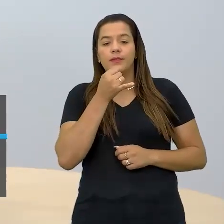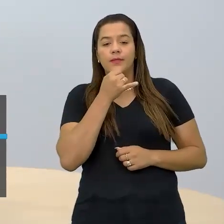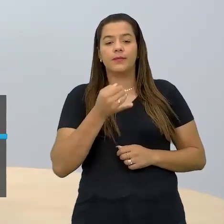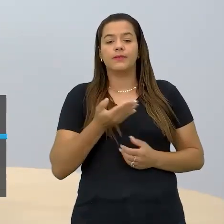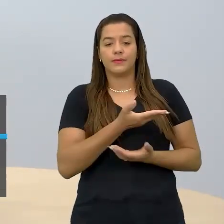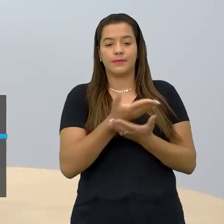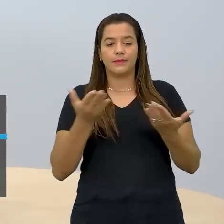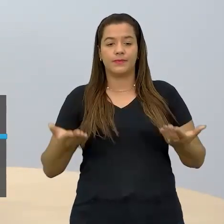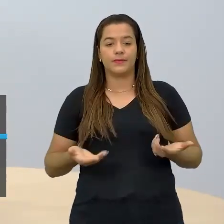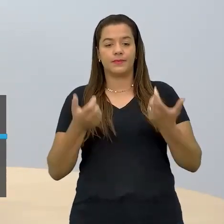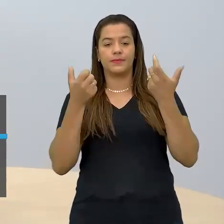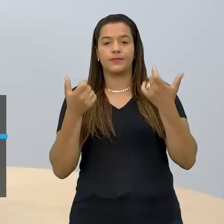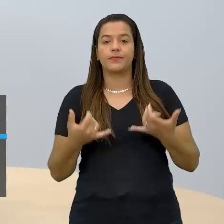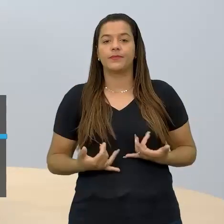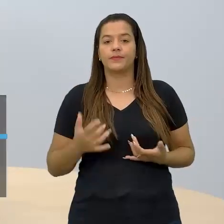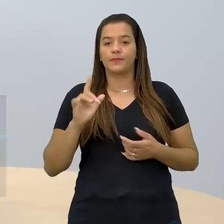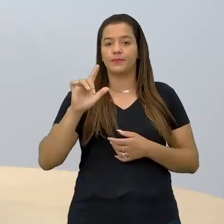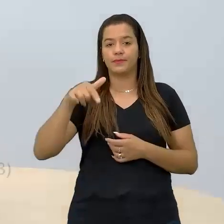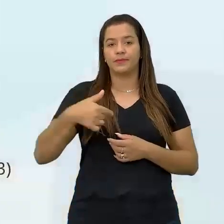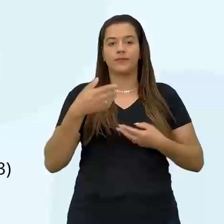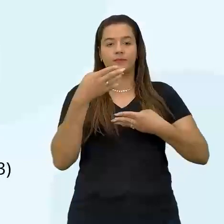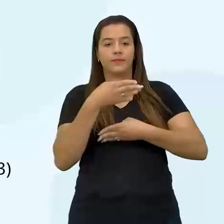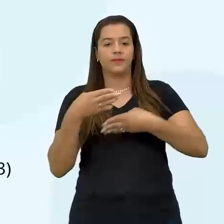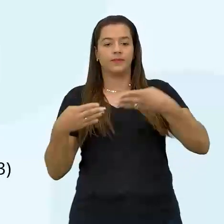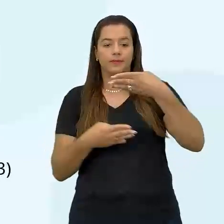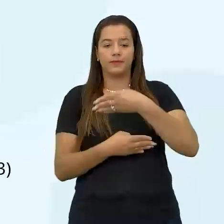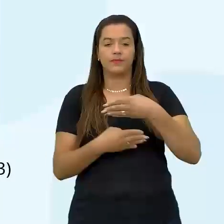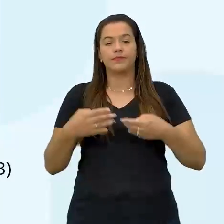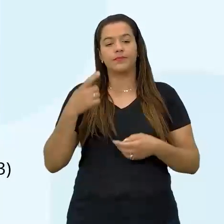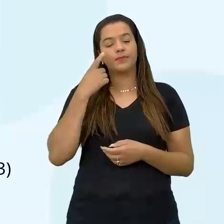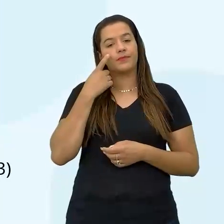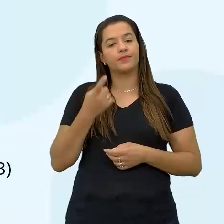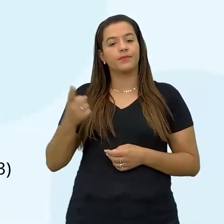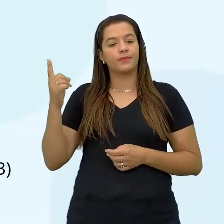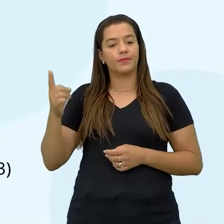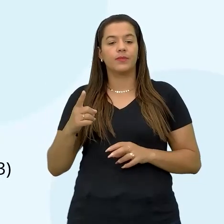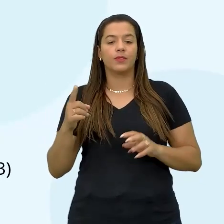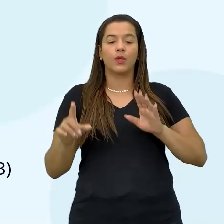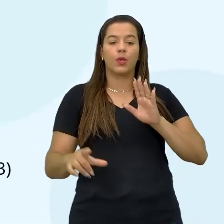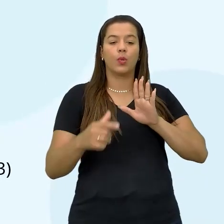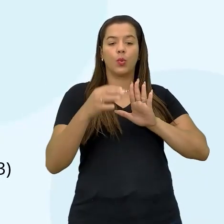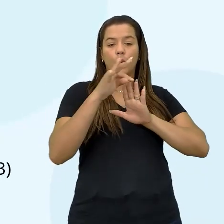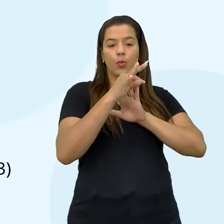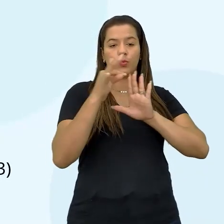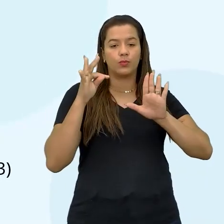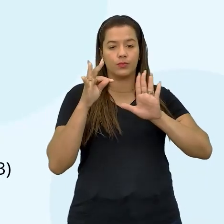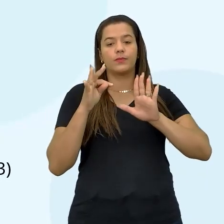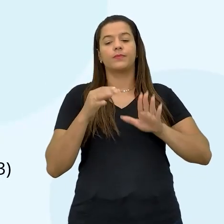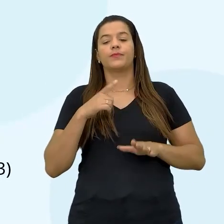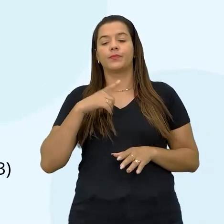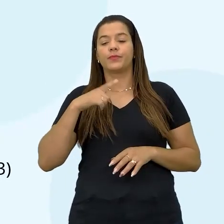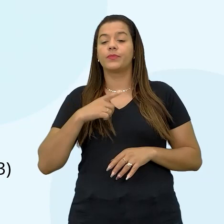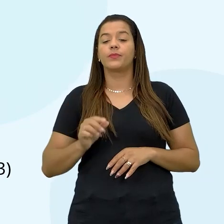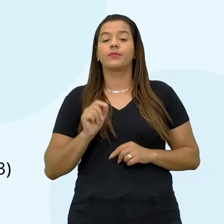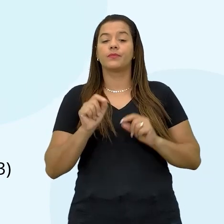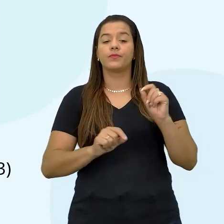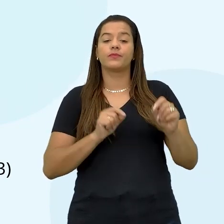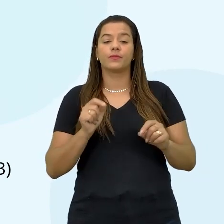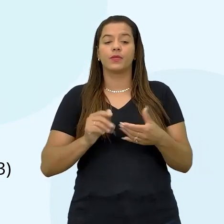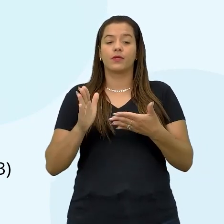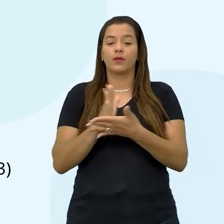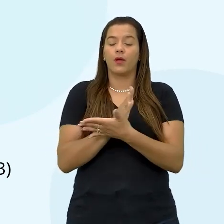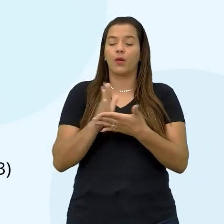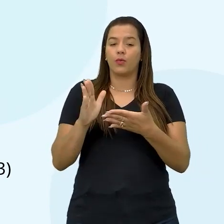fizemos um recorte, próximo slide, por gentileza. Ainda tratando do tema da diversidade, nós trouxemos aqui